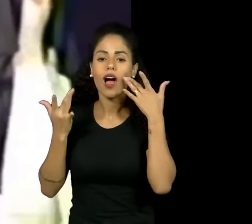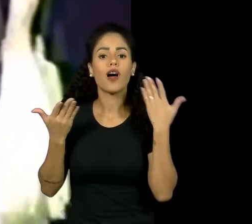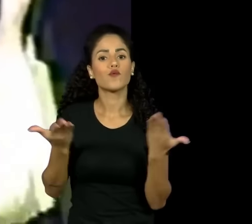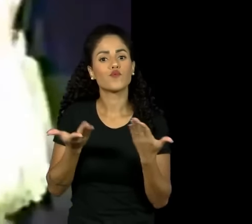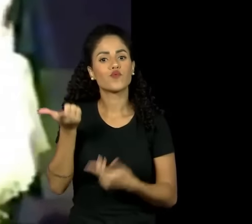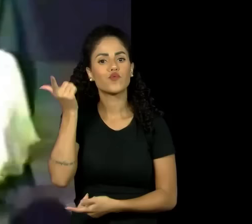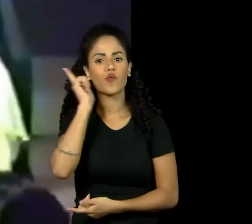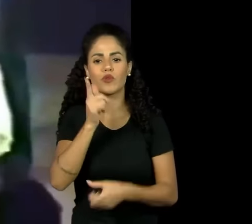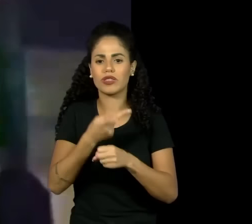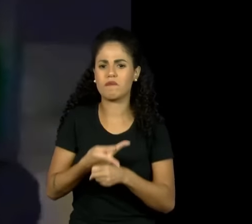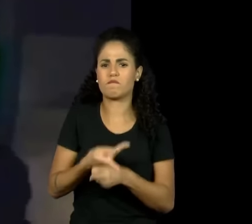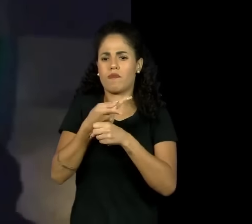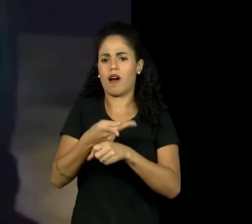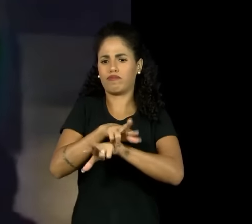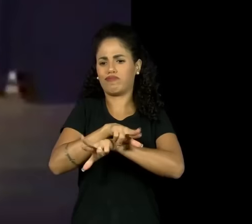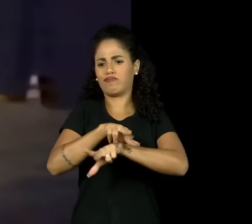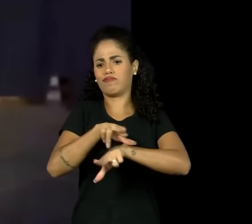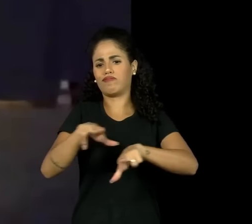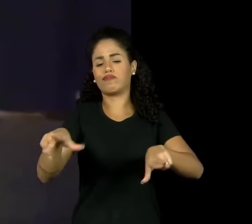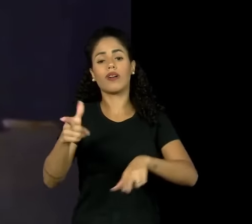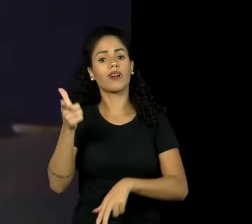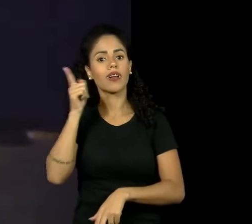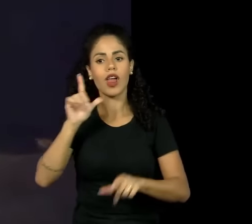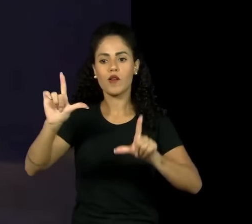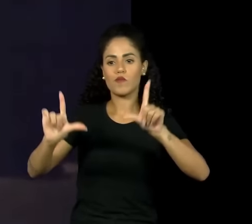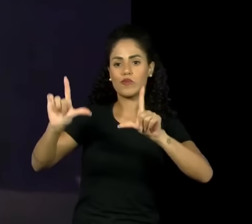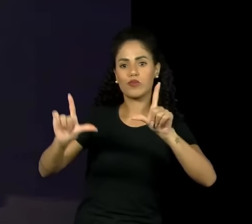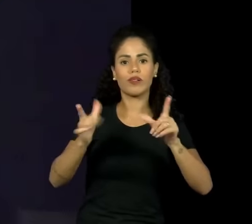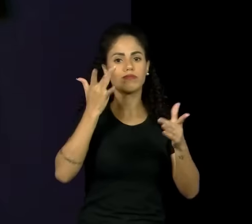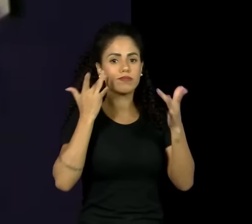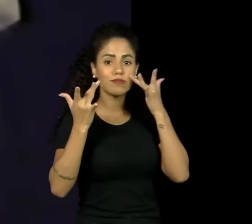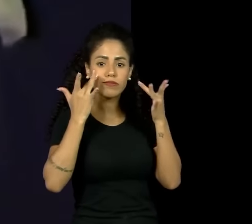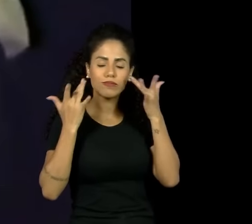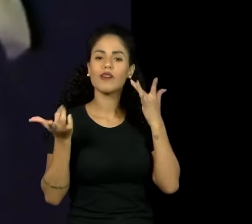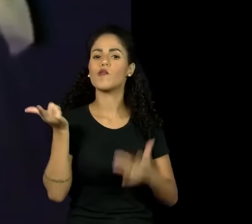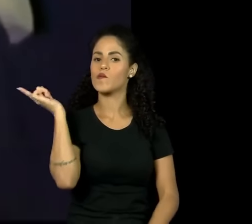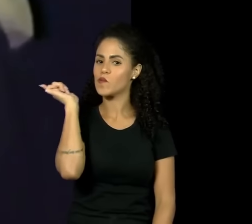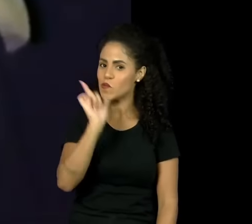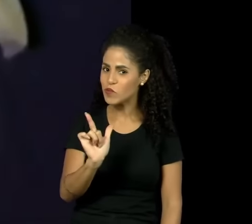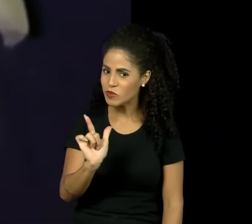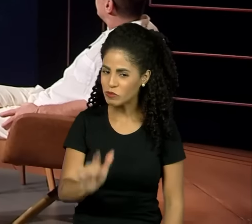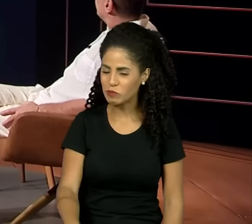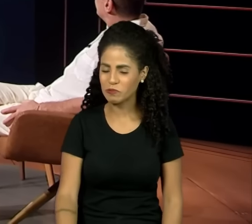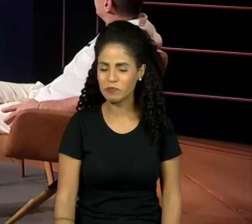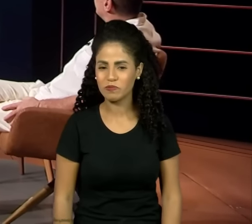Prêmios por seus trabalhos nas telinhas telonas e palcos do